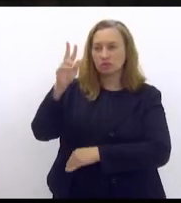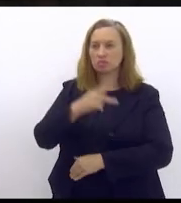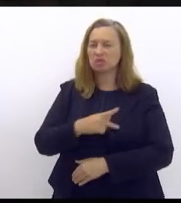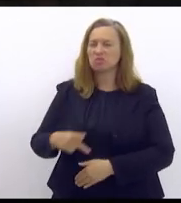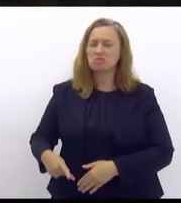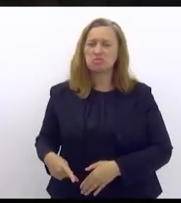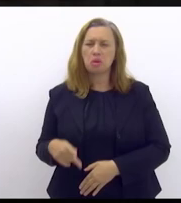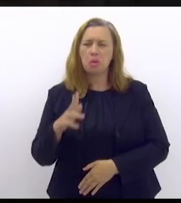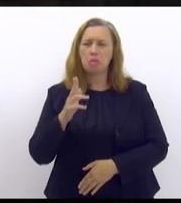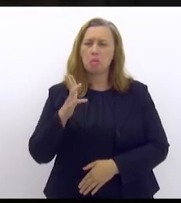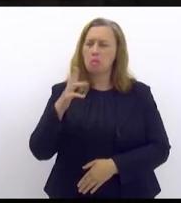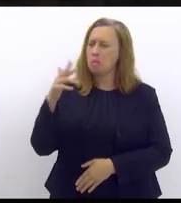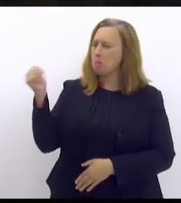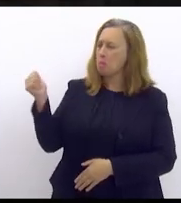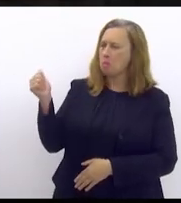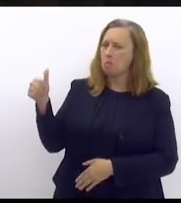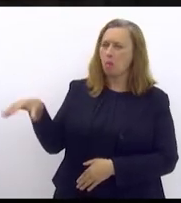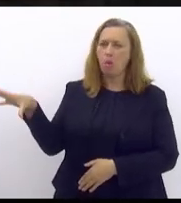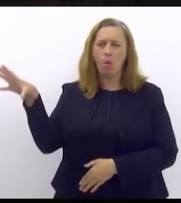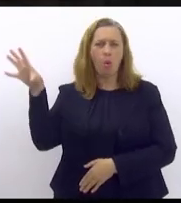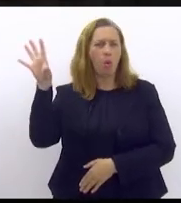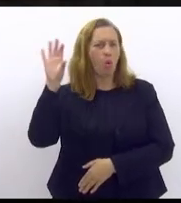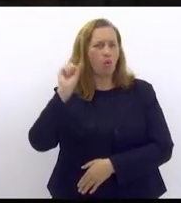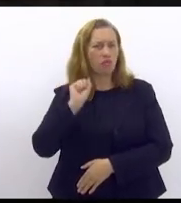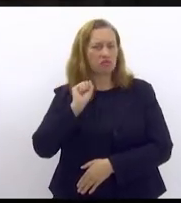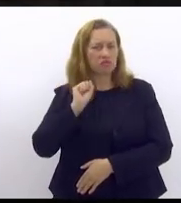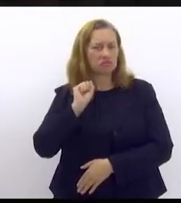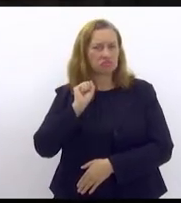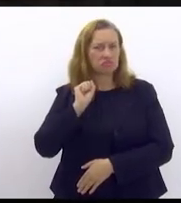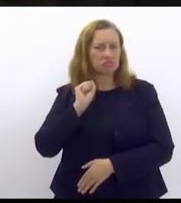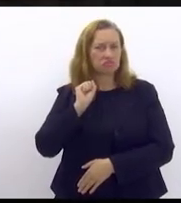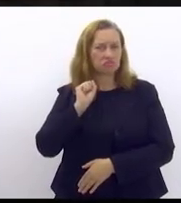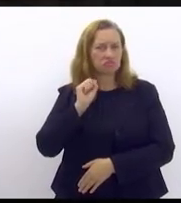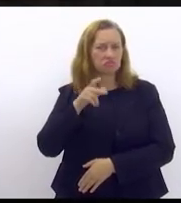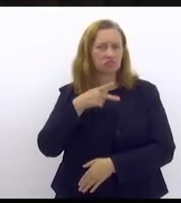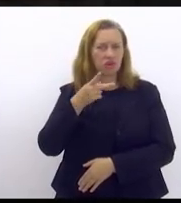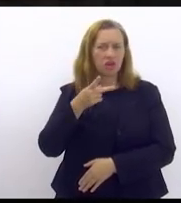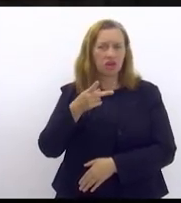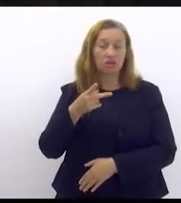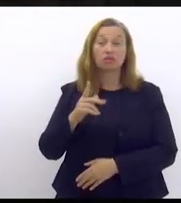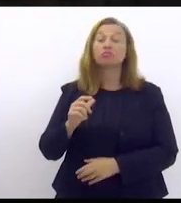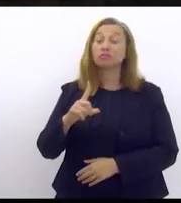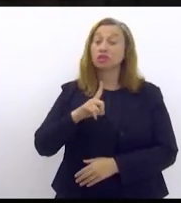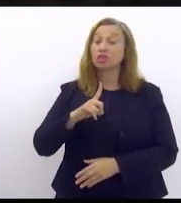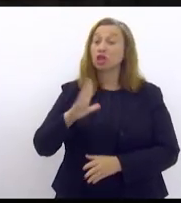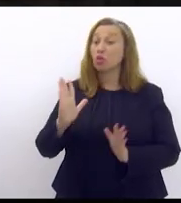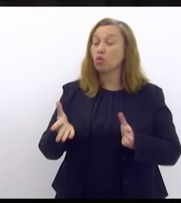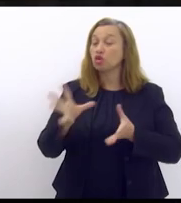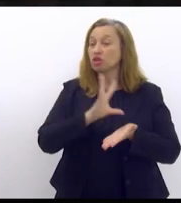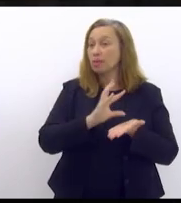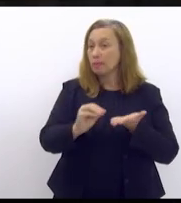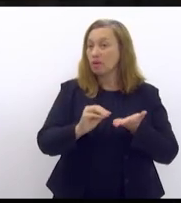nunca tenha ouvido falar. E está na pauta de hoje.